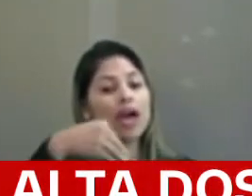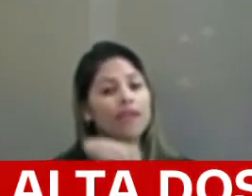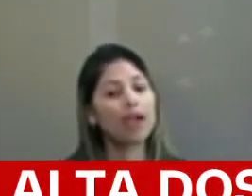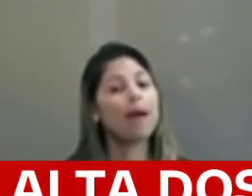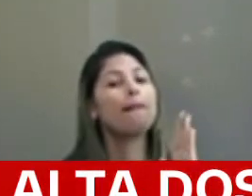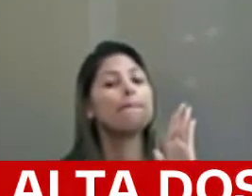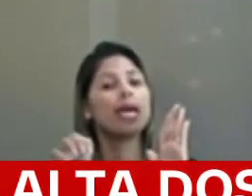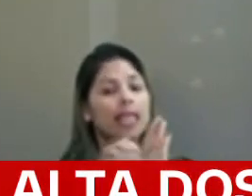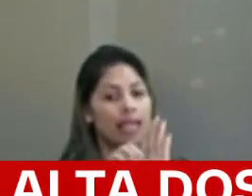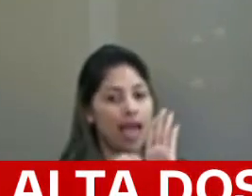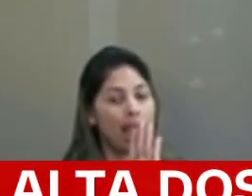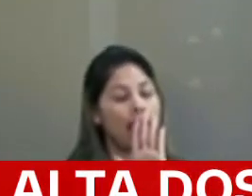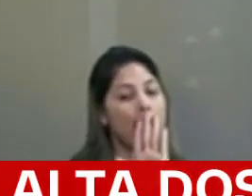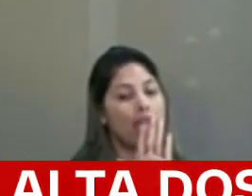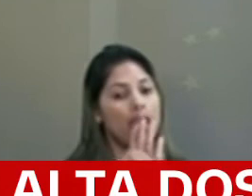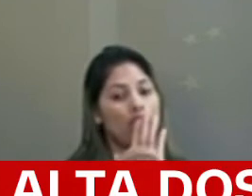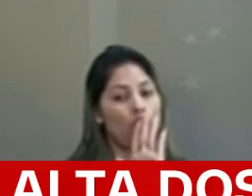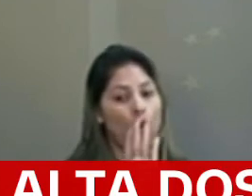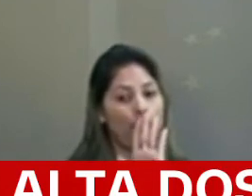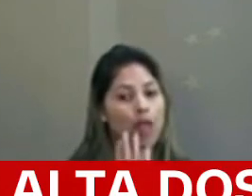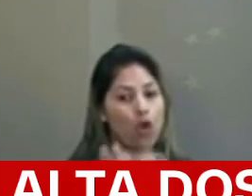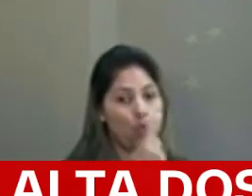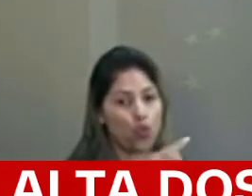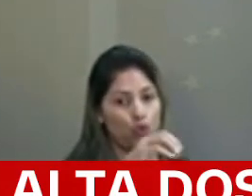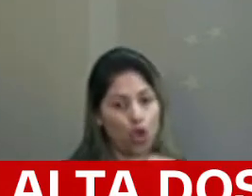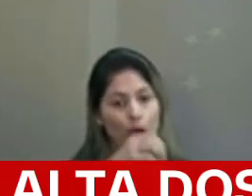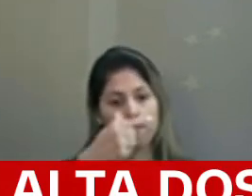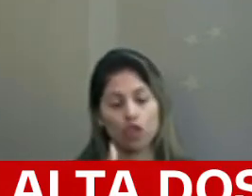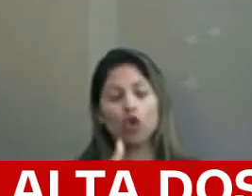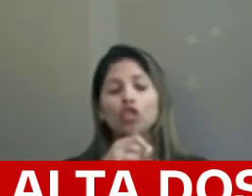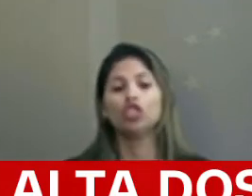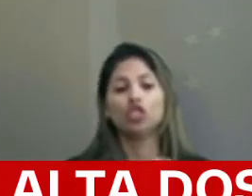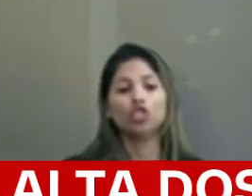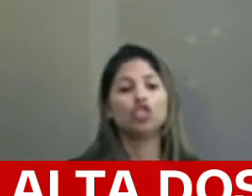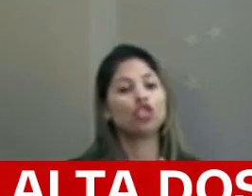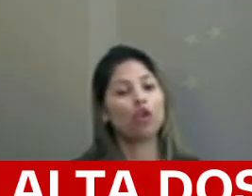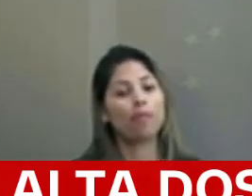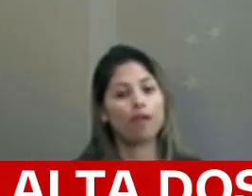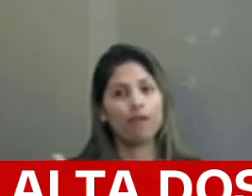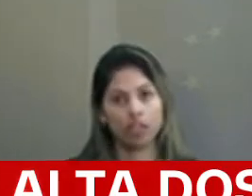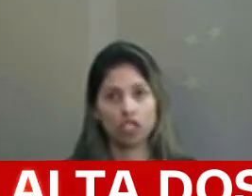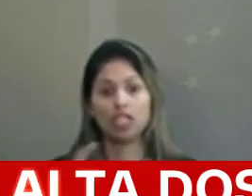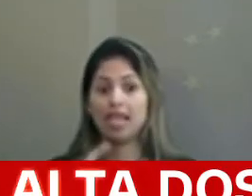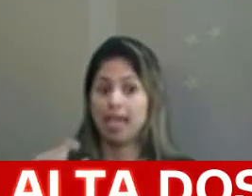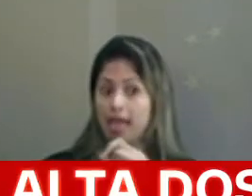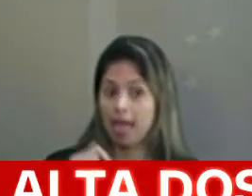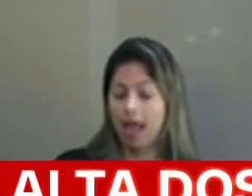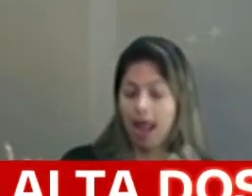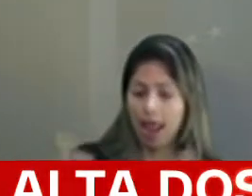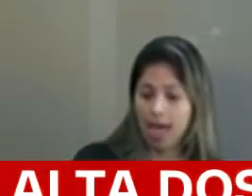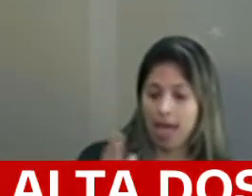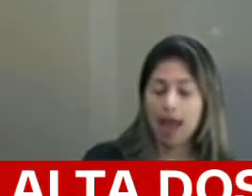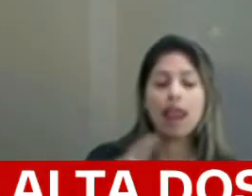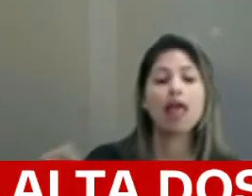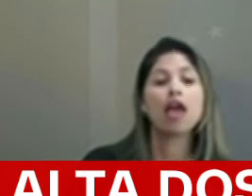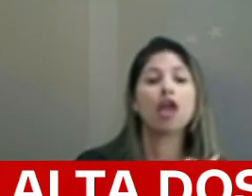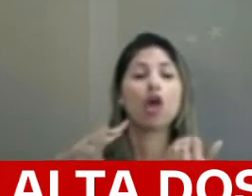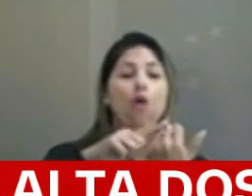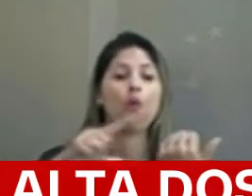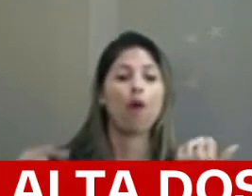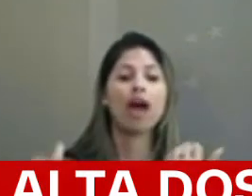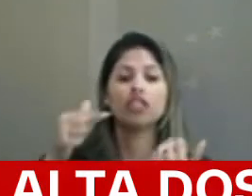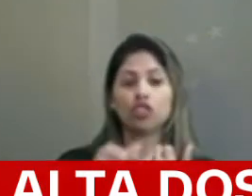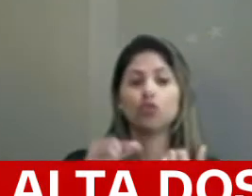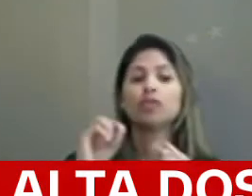Complementar 192 de 2022. No mesmo sentido, em relação ao artigo 7º,